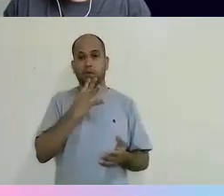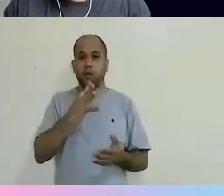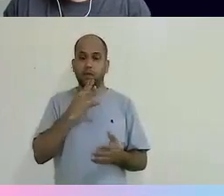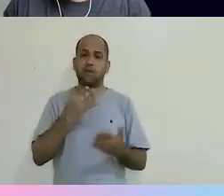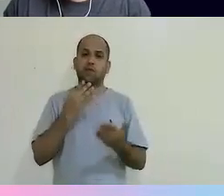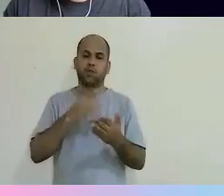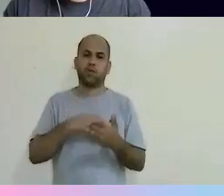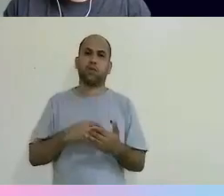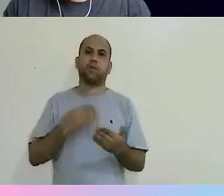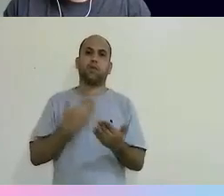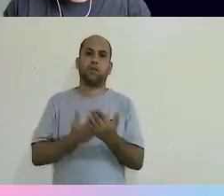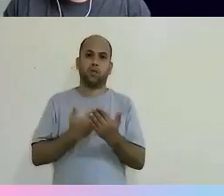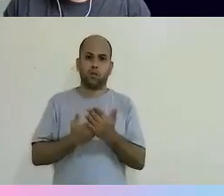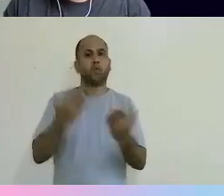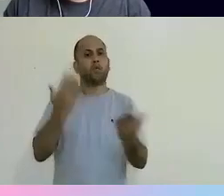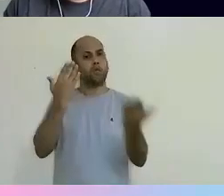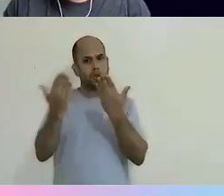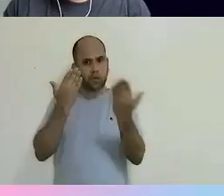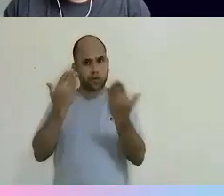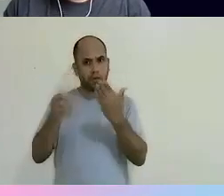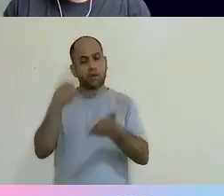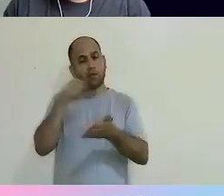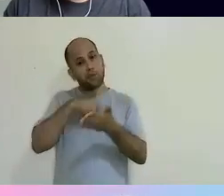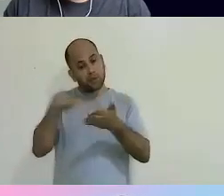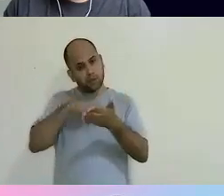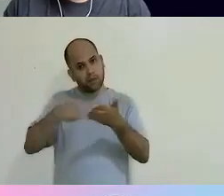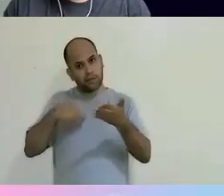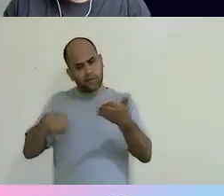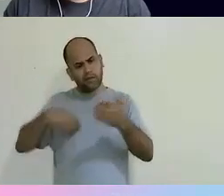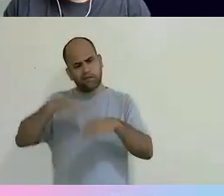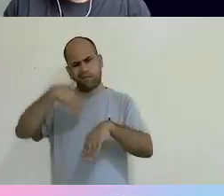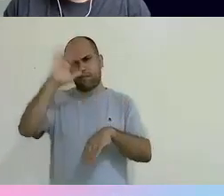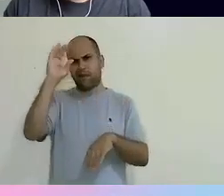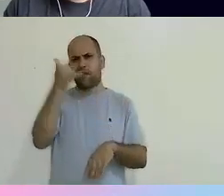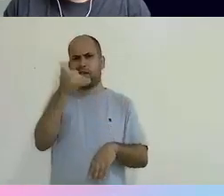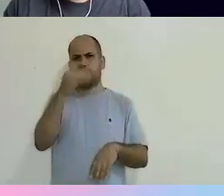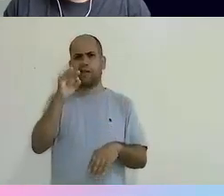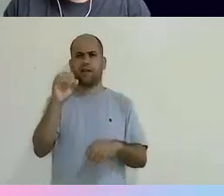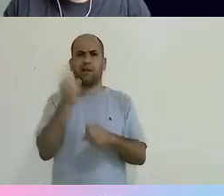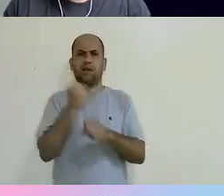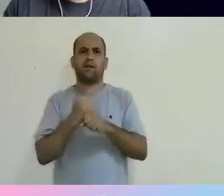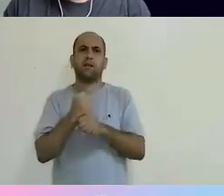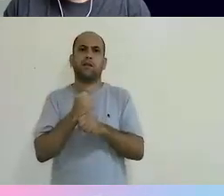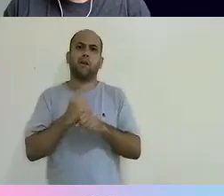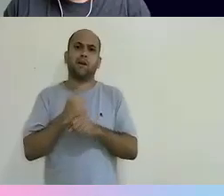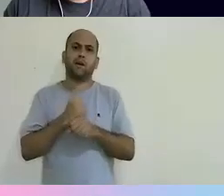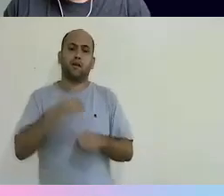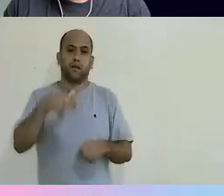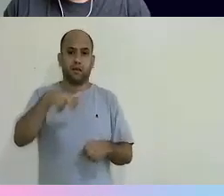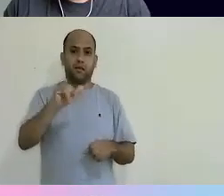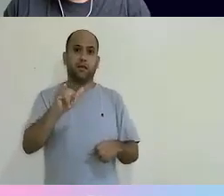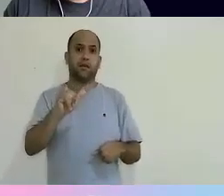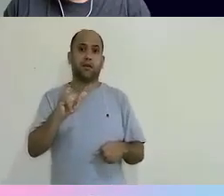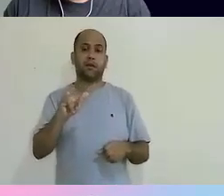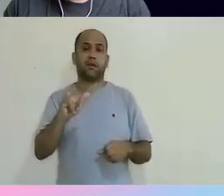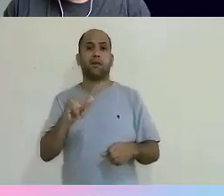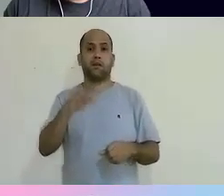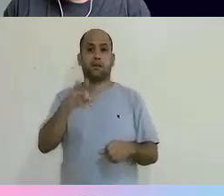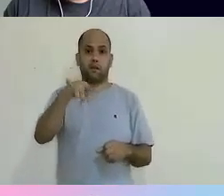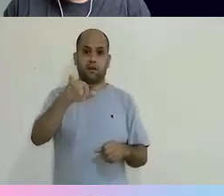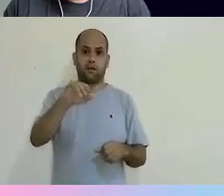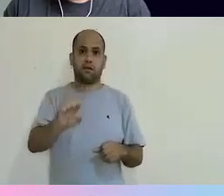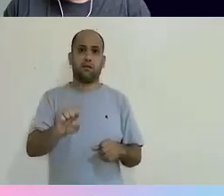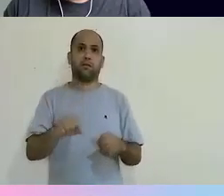ele é psicólogo, ele escreveu durante anos, mais de 10 anos, no New York Times, né? Quando a gente fala